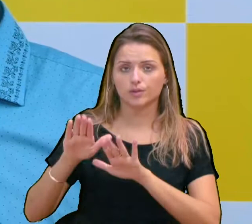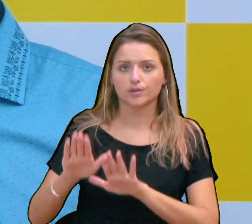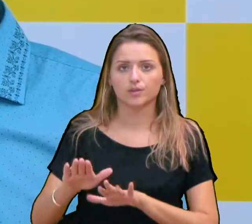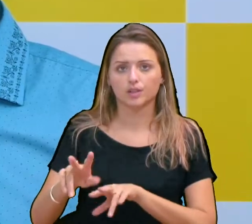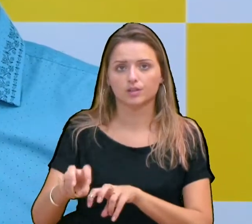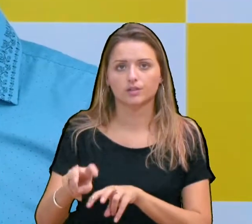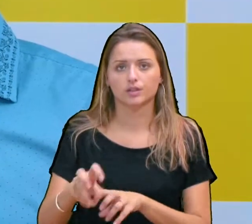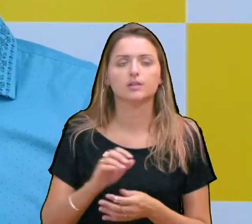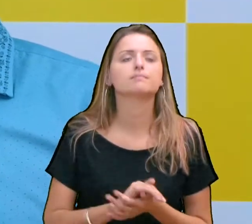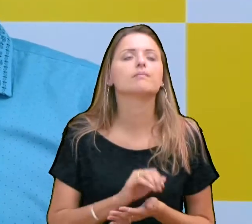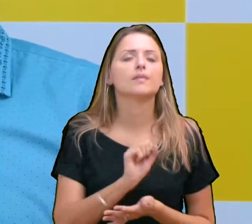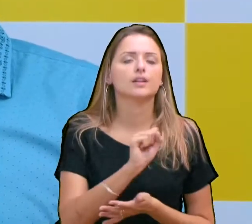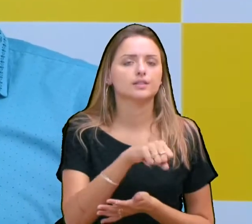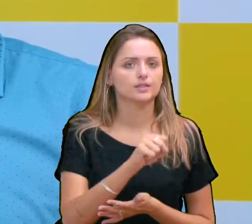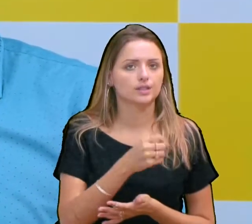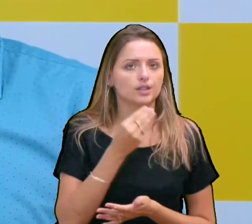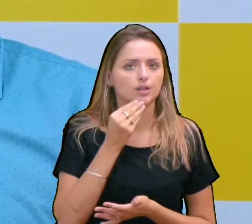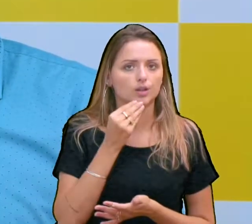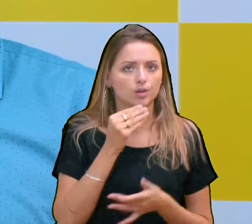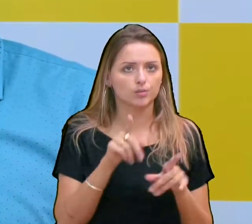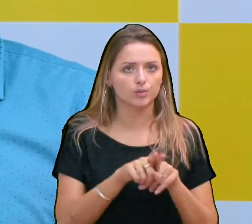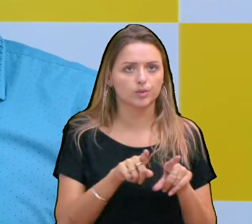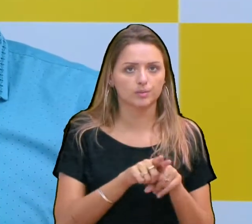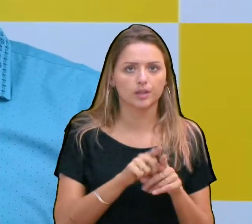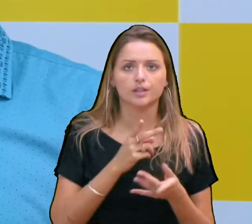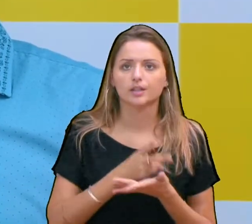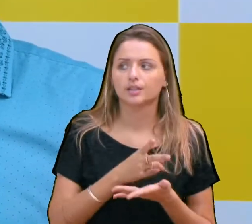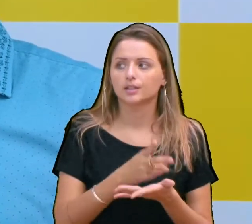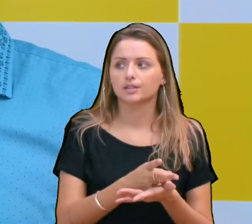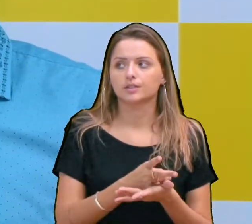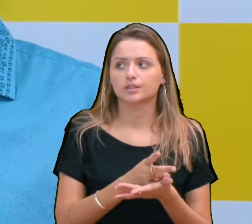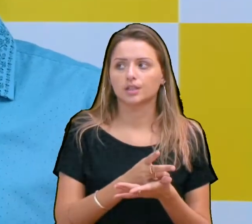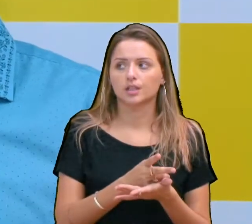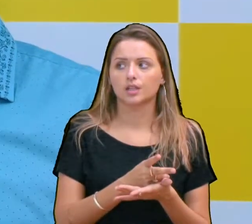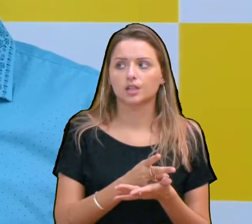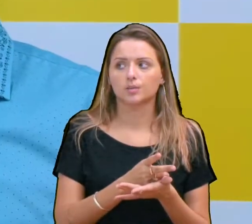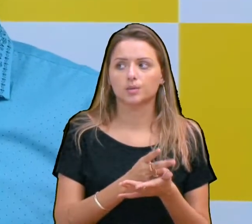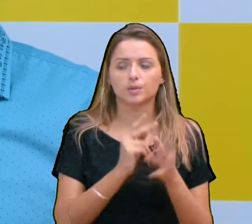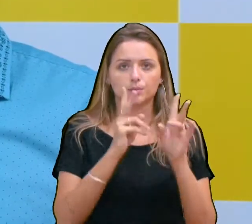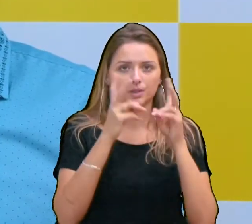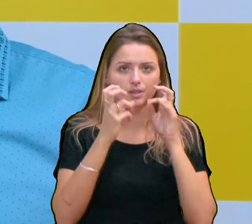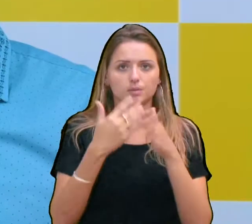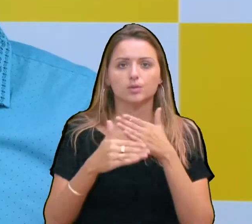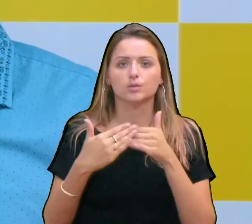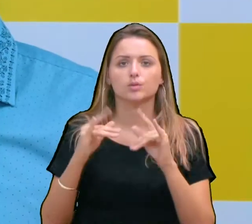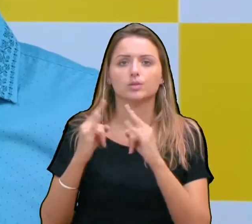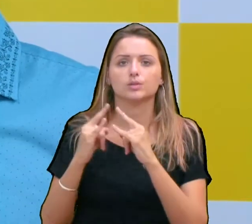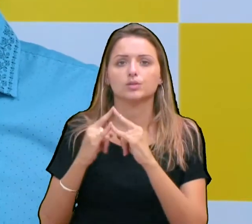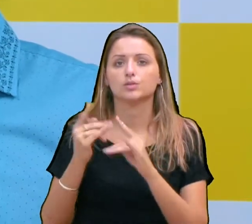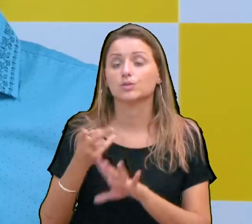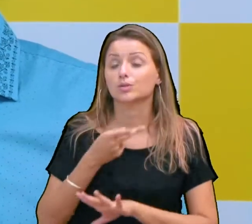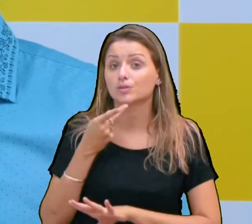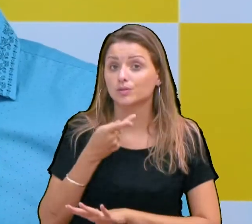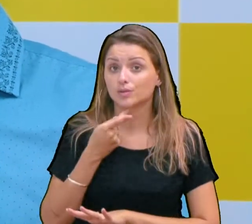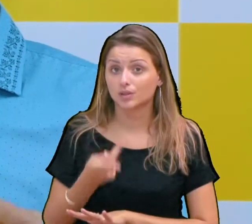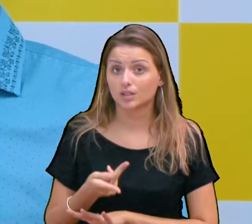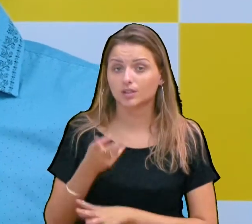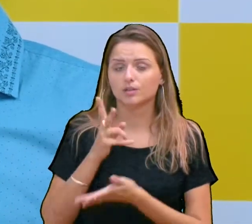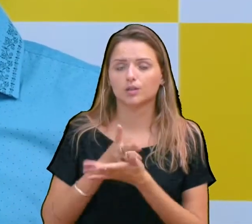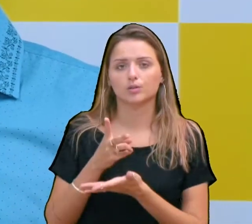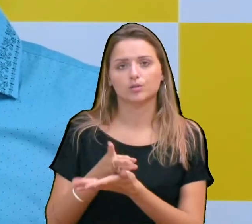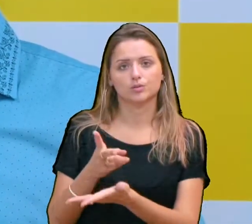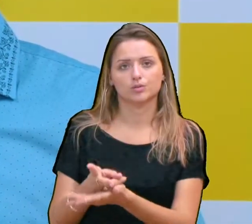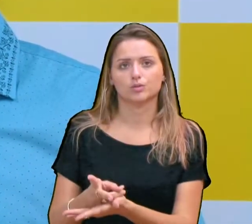no interior? Com certeza, a todo momento a gente vê todos os órgãos sempre falando a